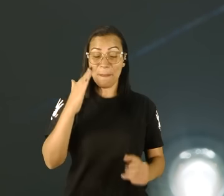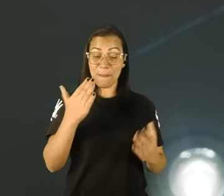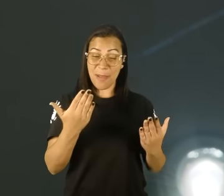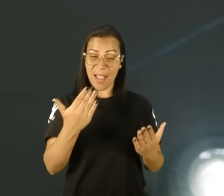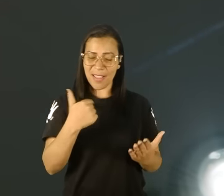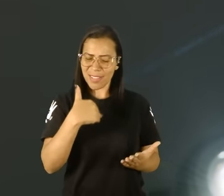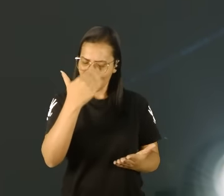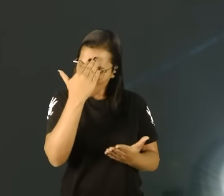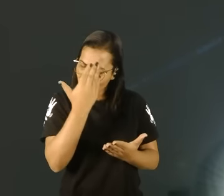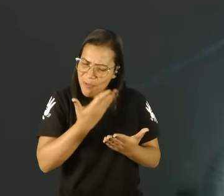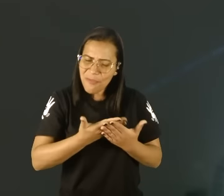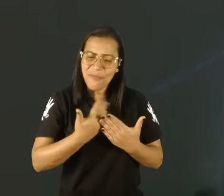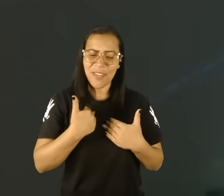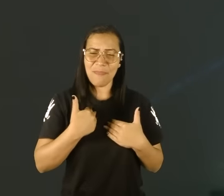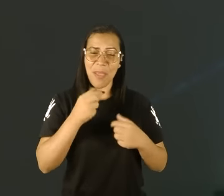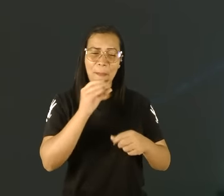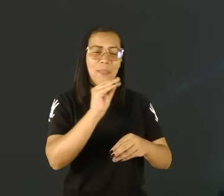quem é o sonho.